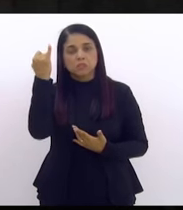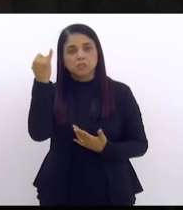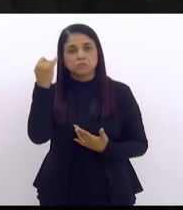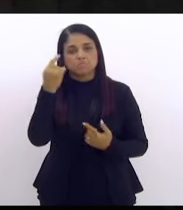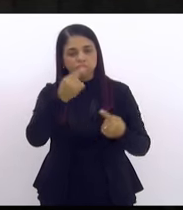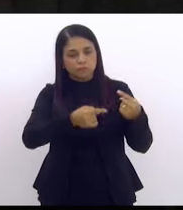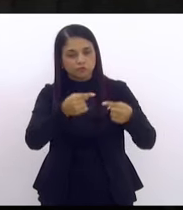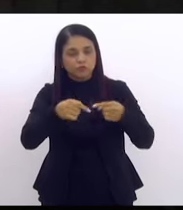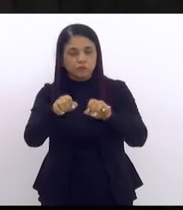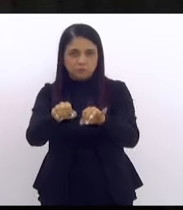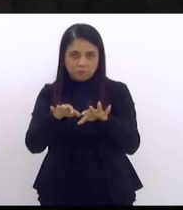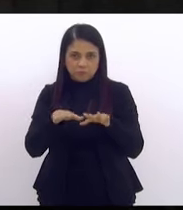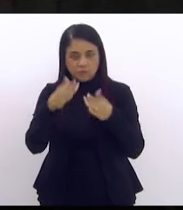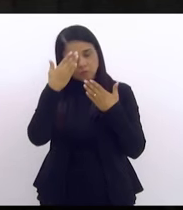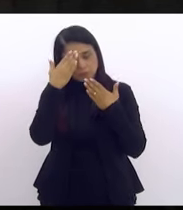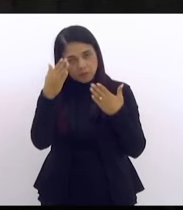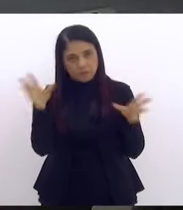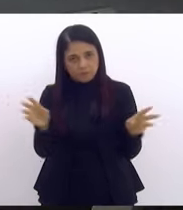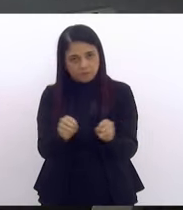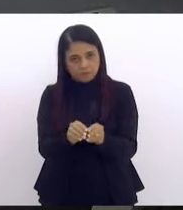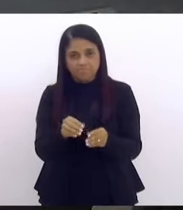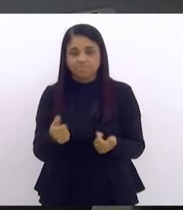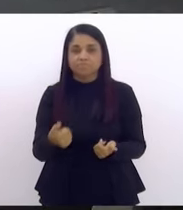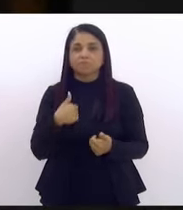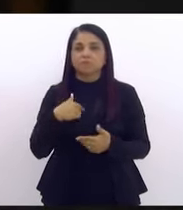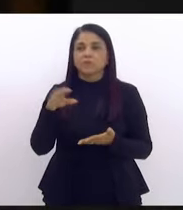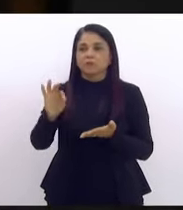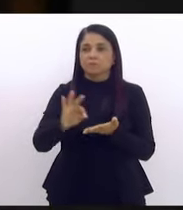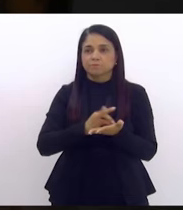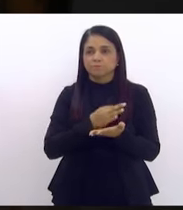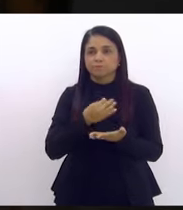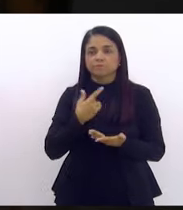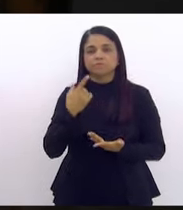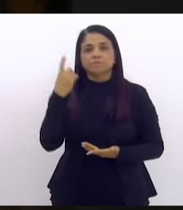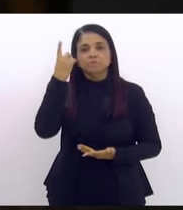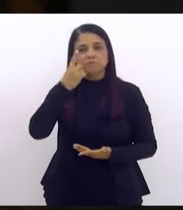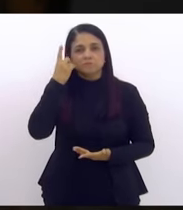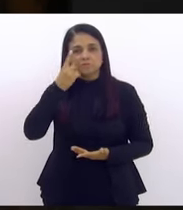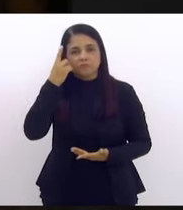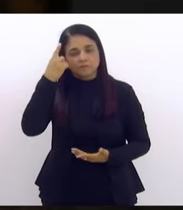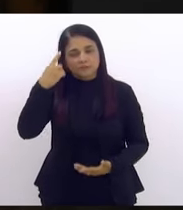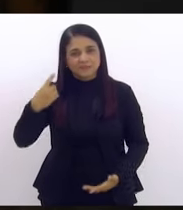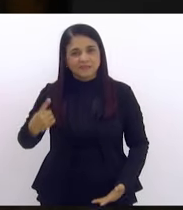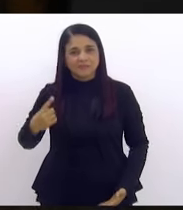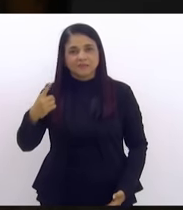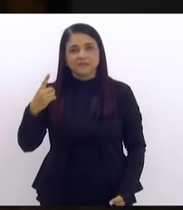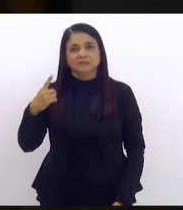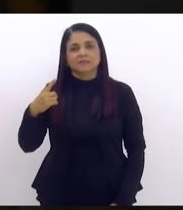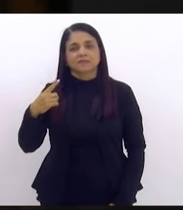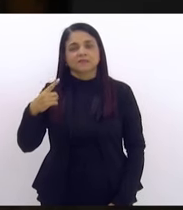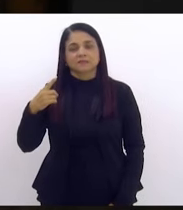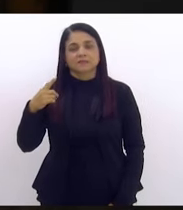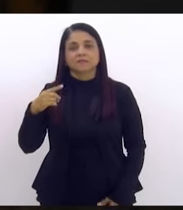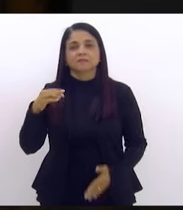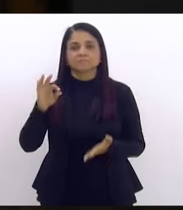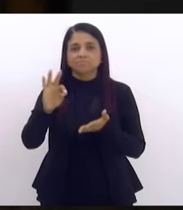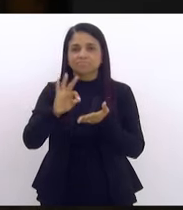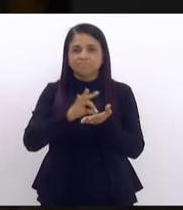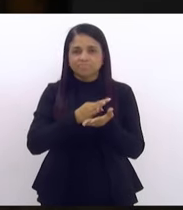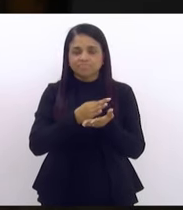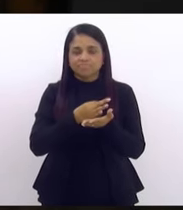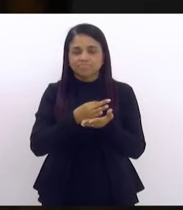no plenário. Muito obrigado, senhor presidente. Próxima oradora inscrita é a nobre deputada Dani Monteiro. Não se encontrando presente, próxima